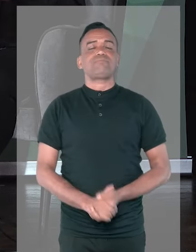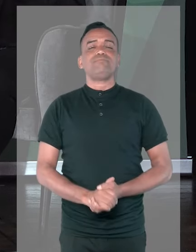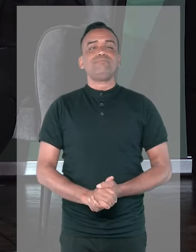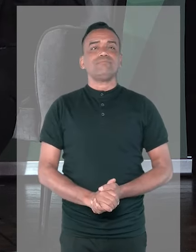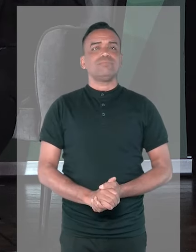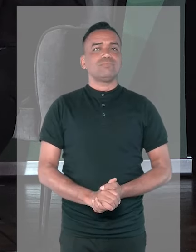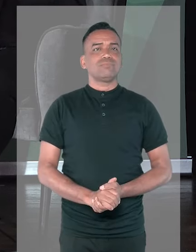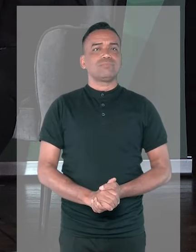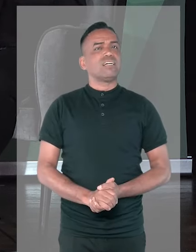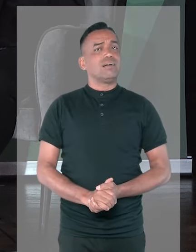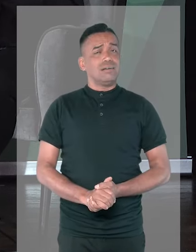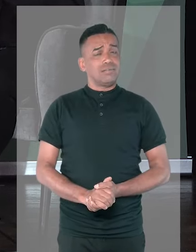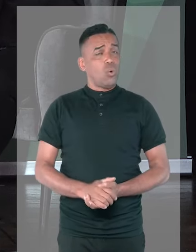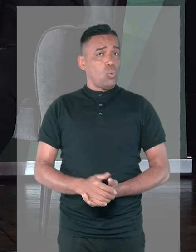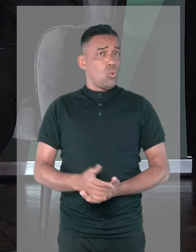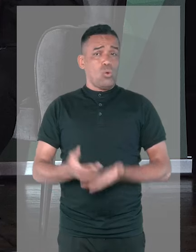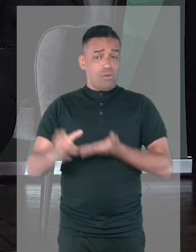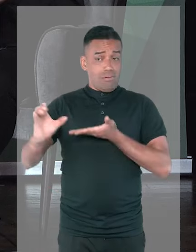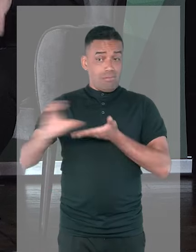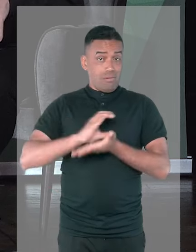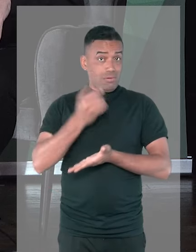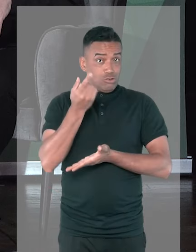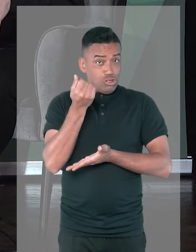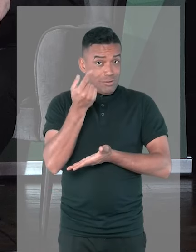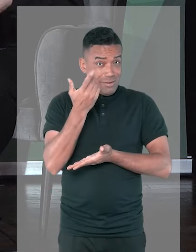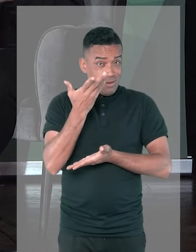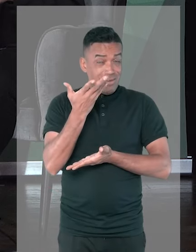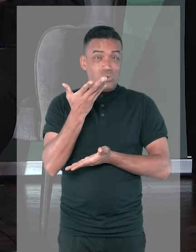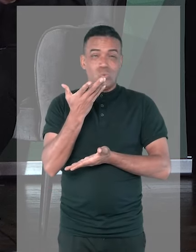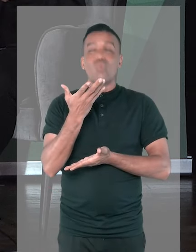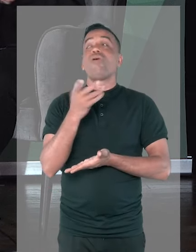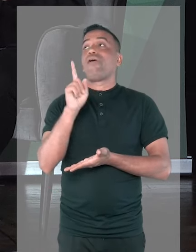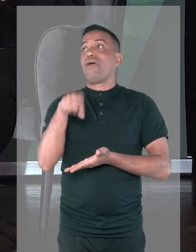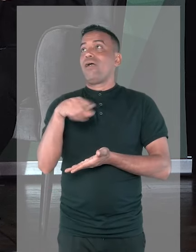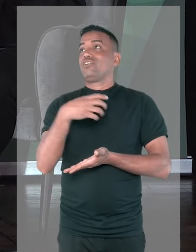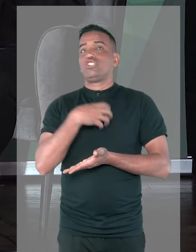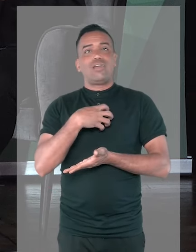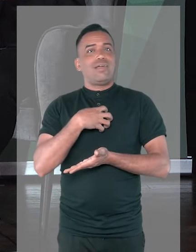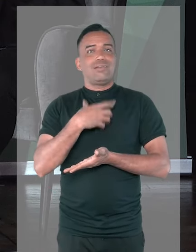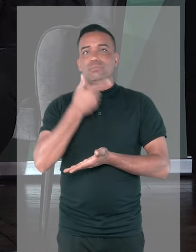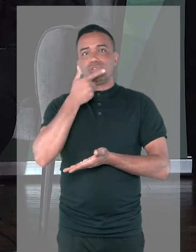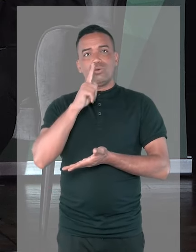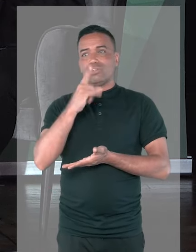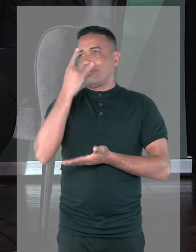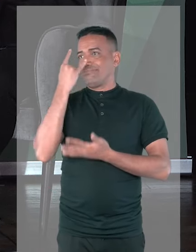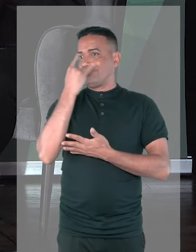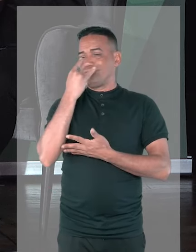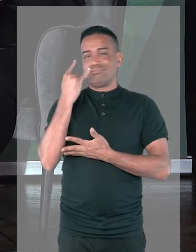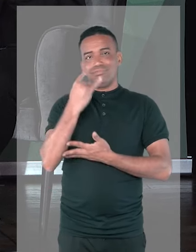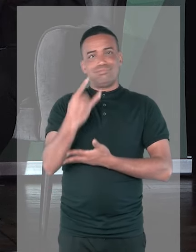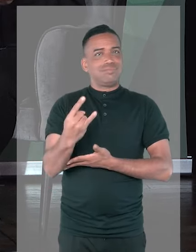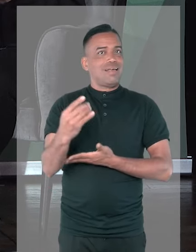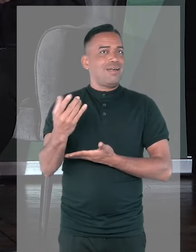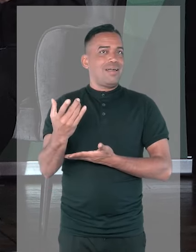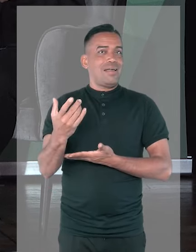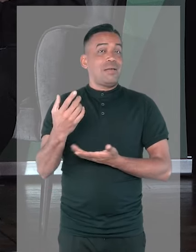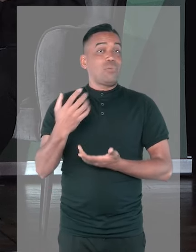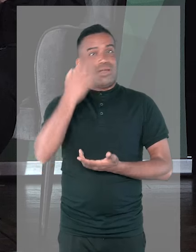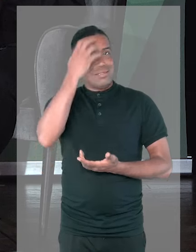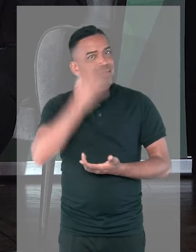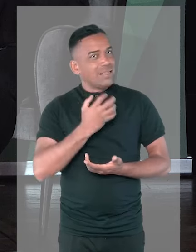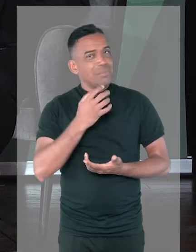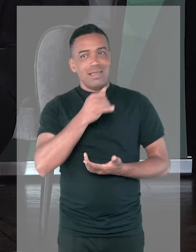em termos de grana, de subsistência, também é uma forma fácil de você ser seduzido, porque eu certamente